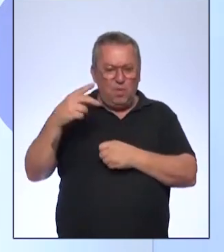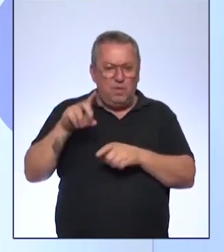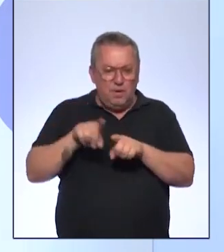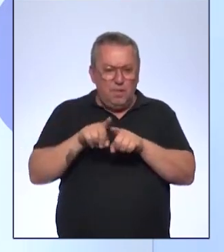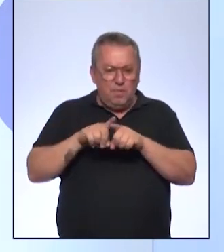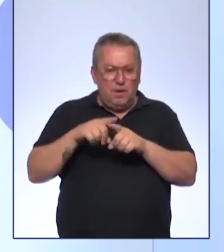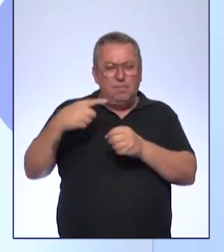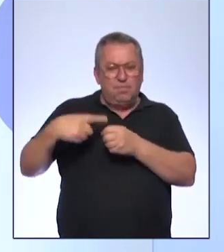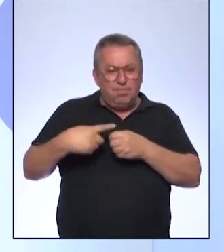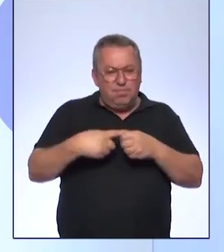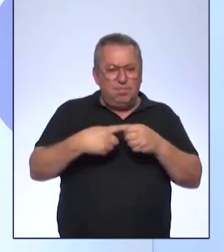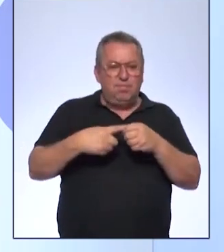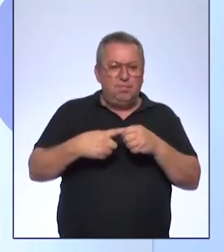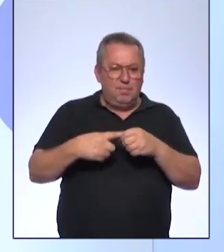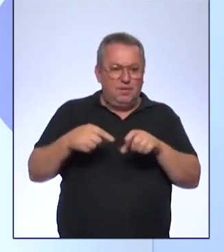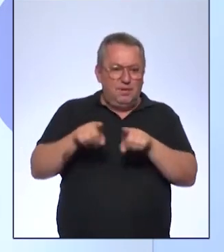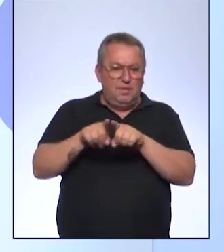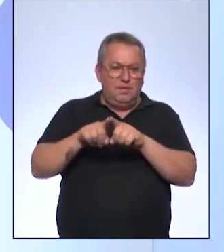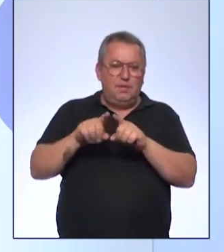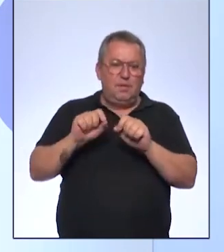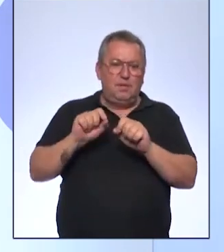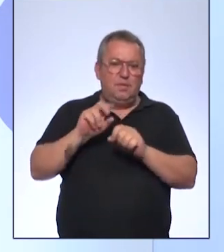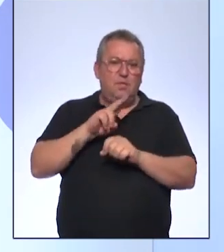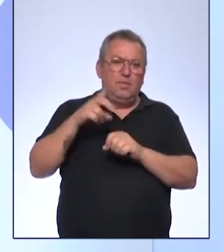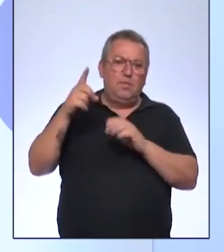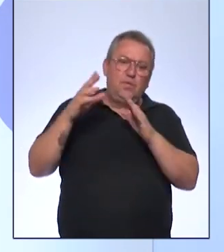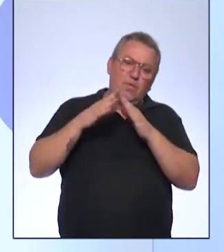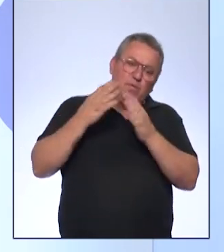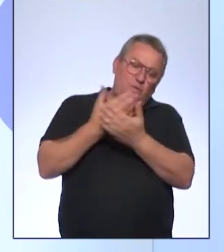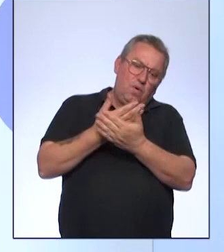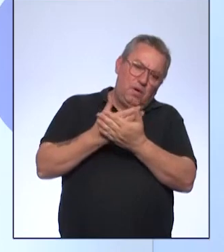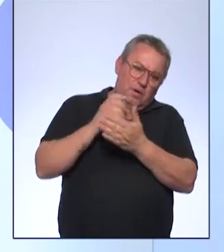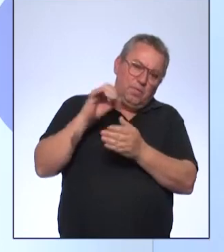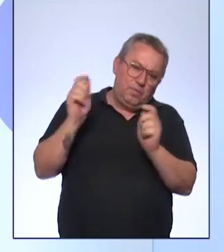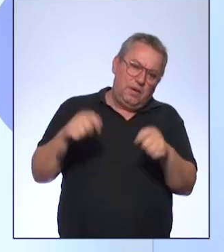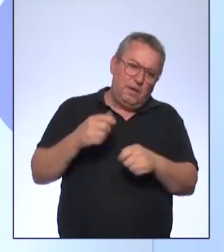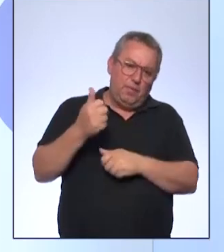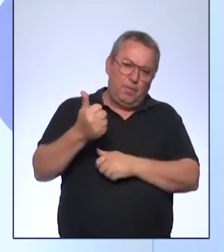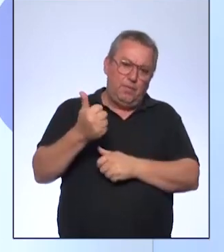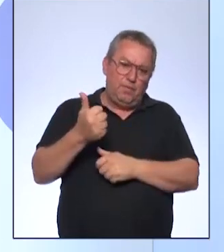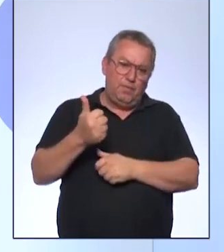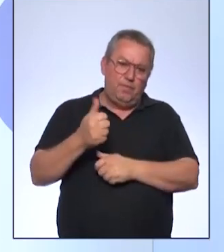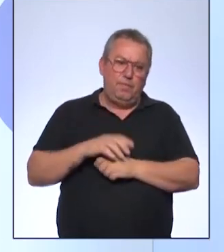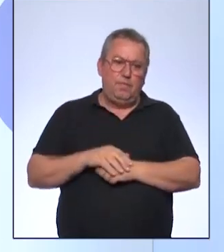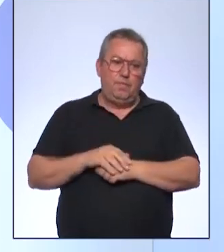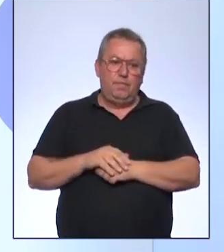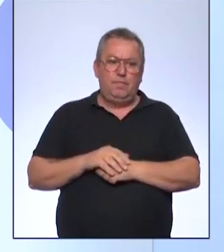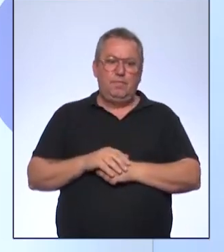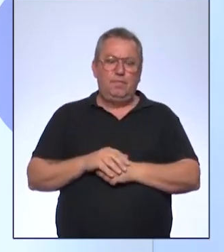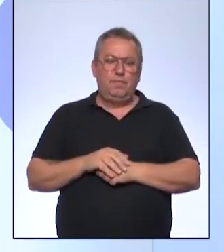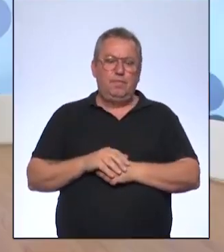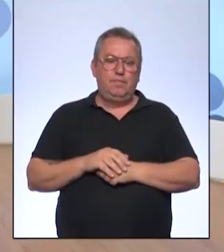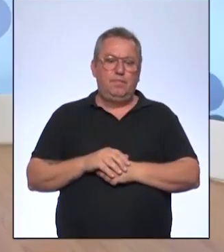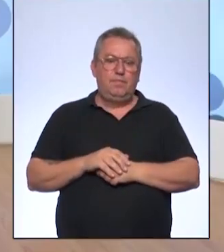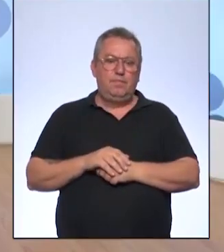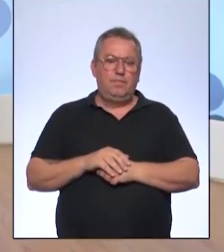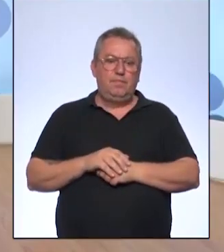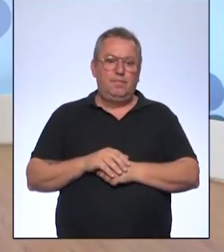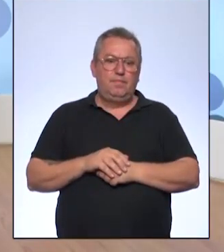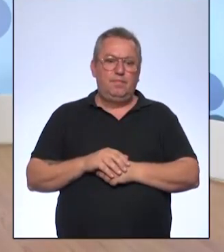Coloca o município de onde você está falando e o nome da sua escola, se possível também, tá bom? E a gente vai acompanhar por aqui. Até